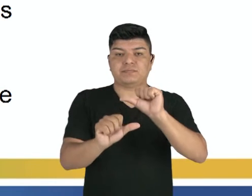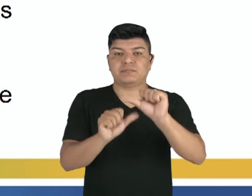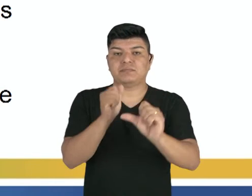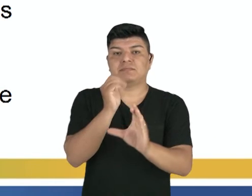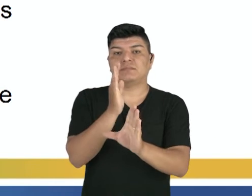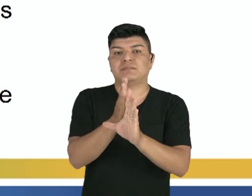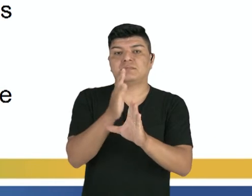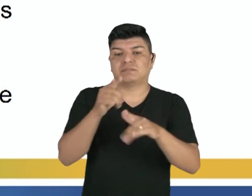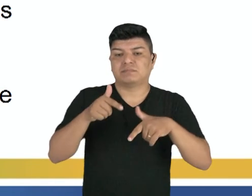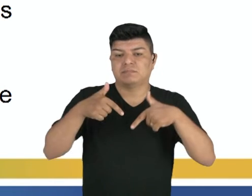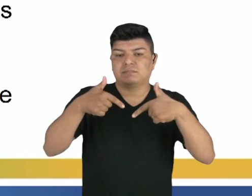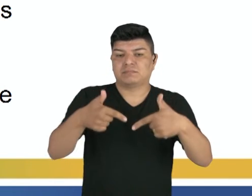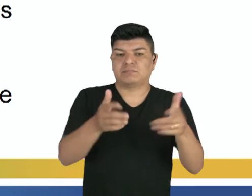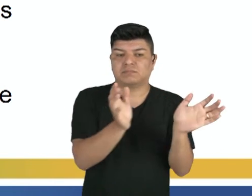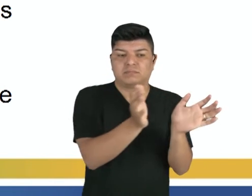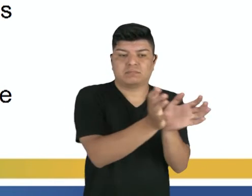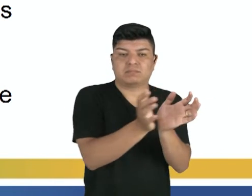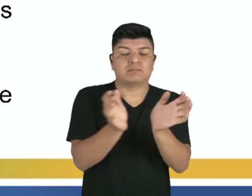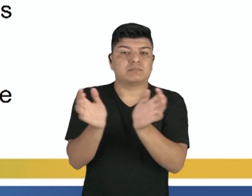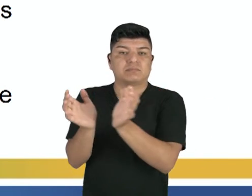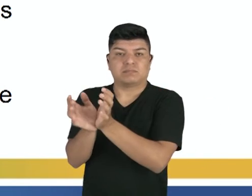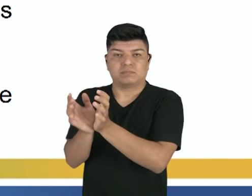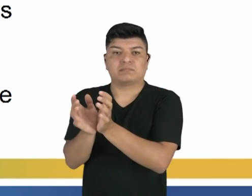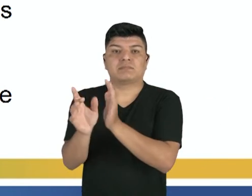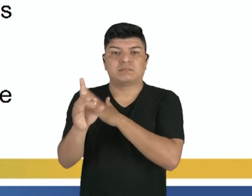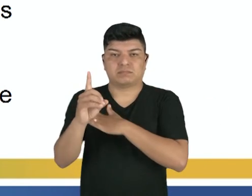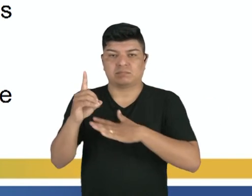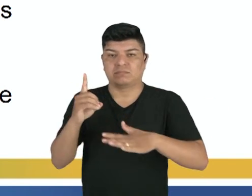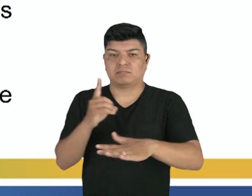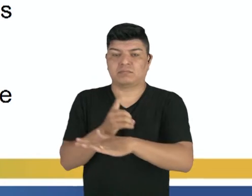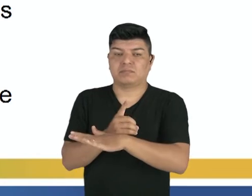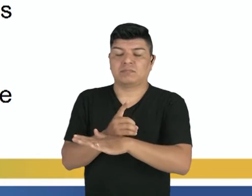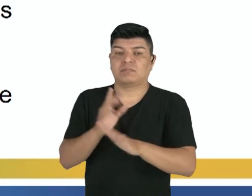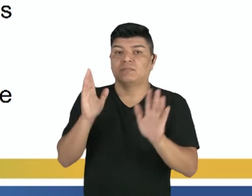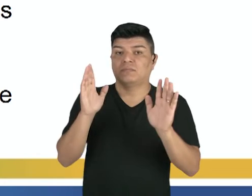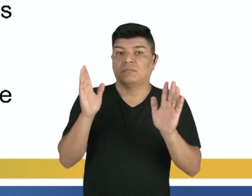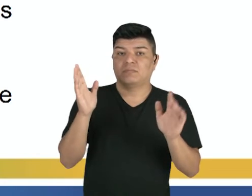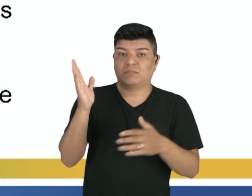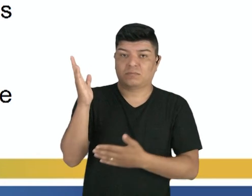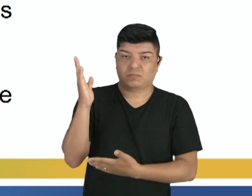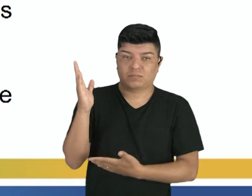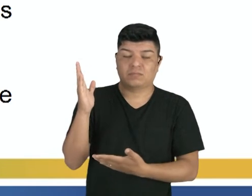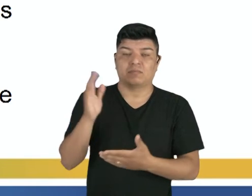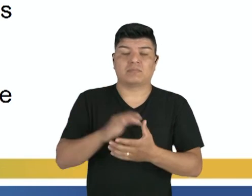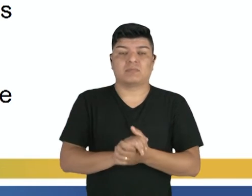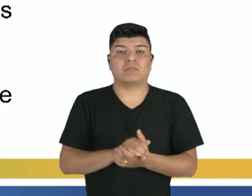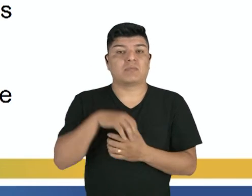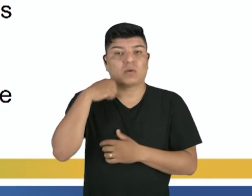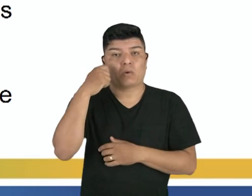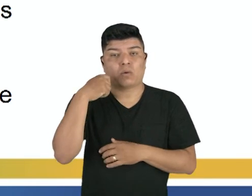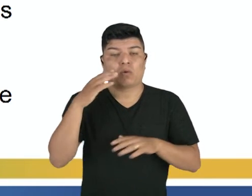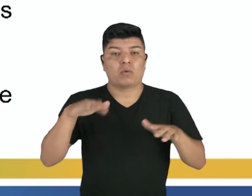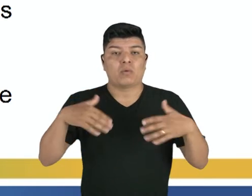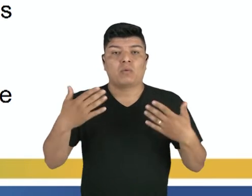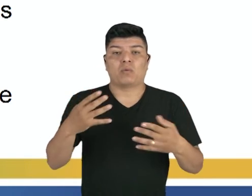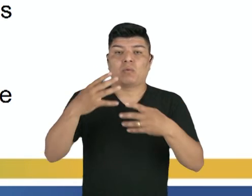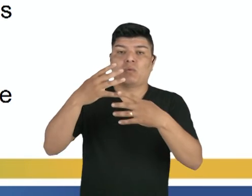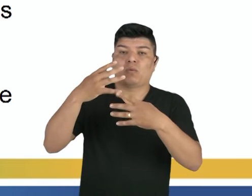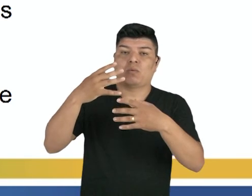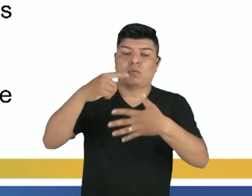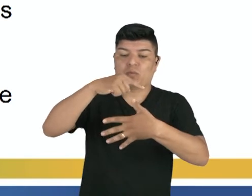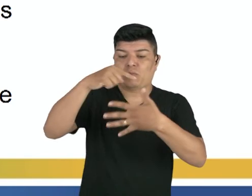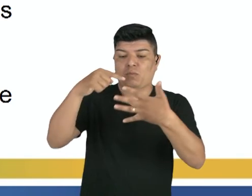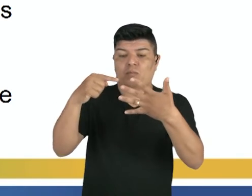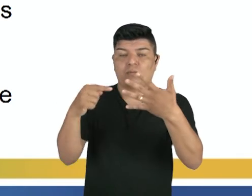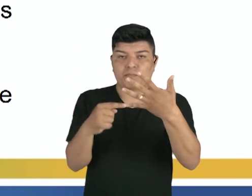por conta da luta de classes. Assim sendo, para o referido autor, em qual das opções se evidencia